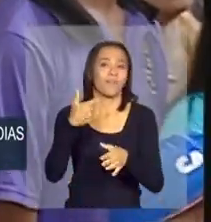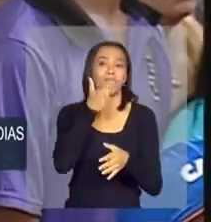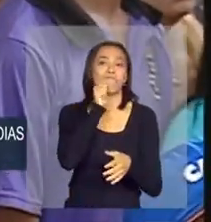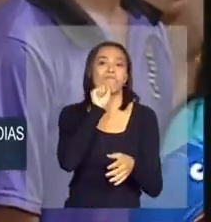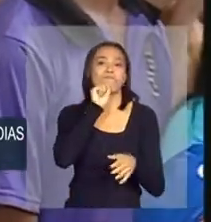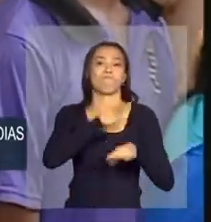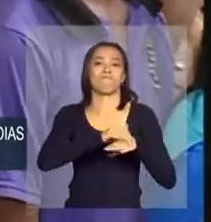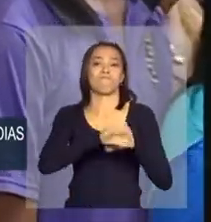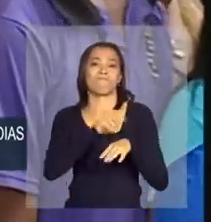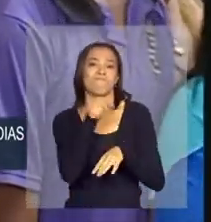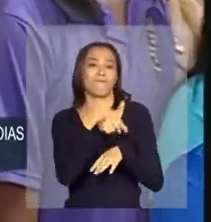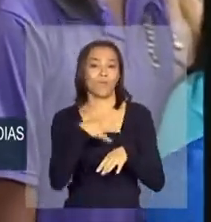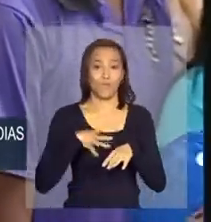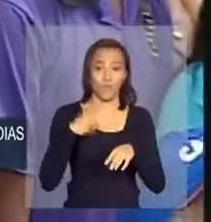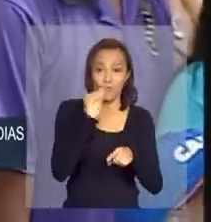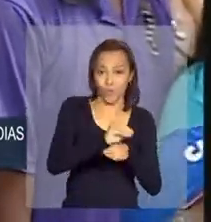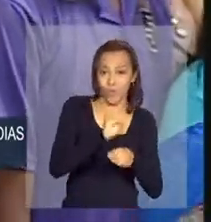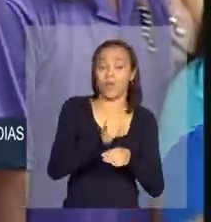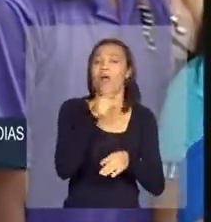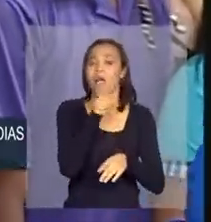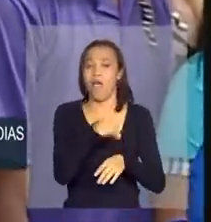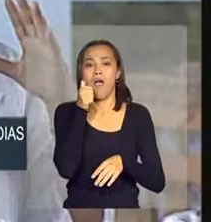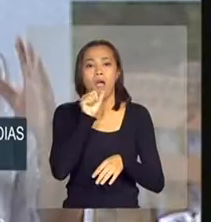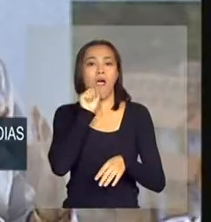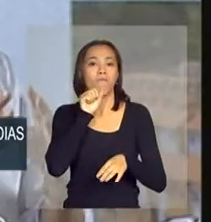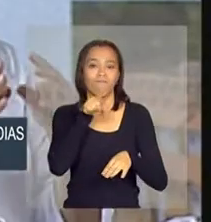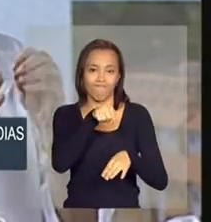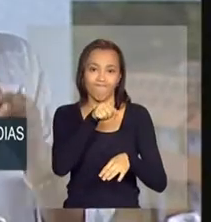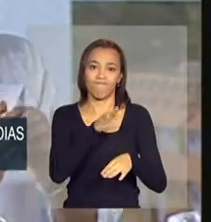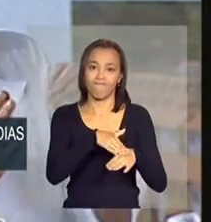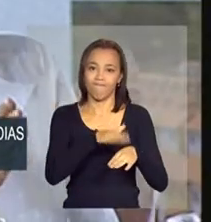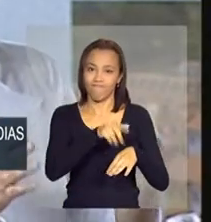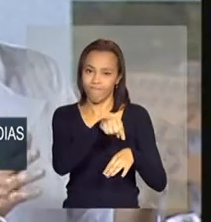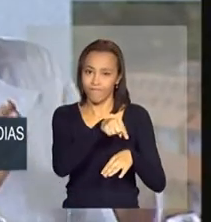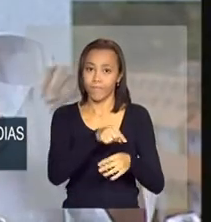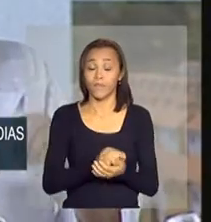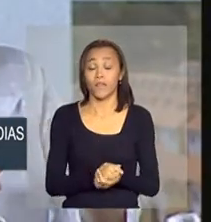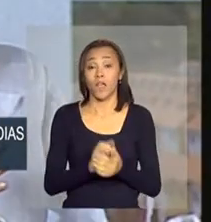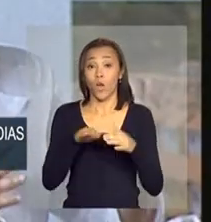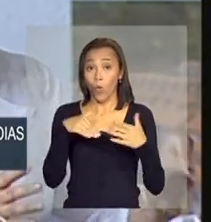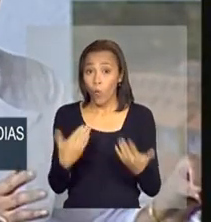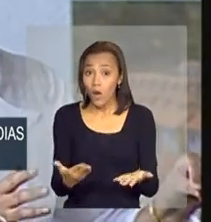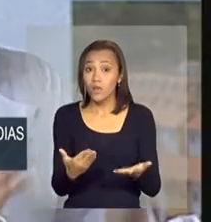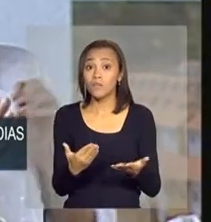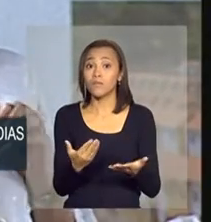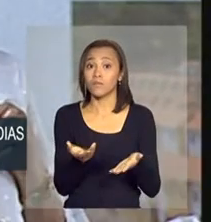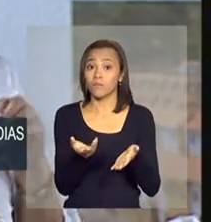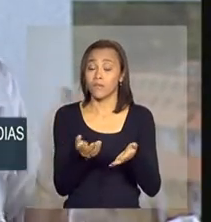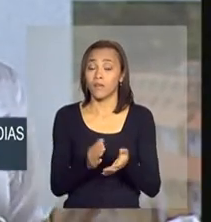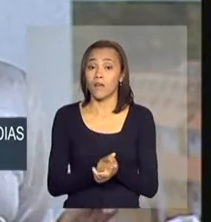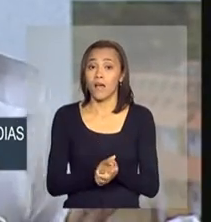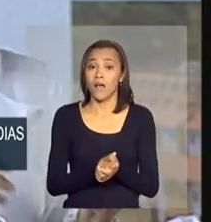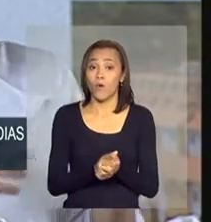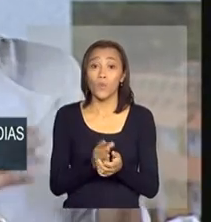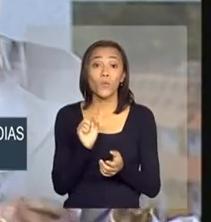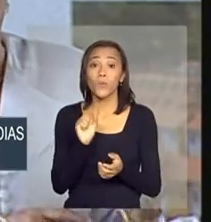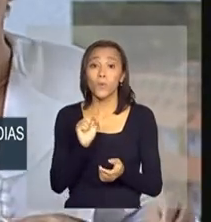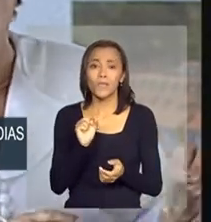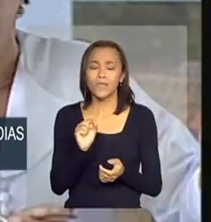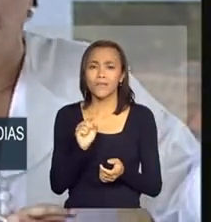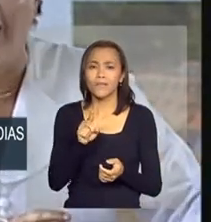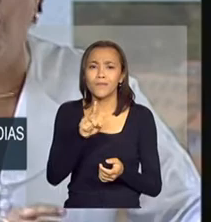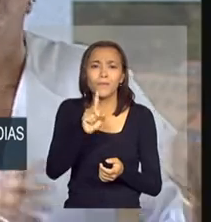dos filhos ficar para ela e quando Ricardo ficar por homem o que